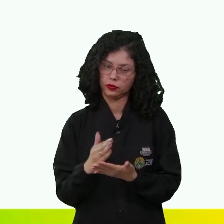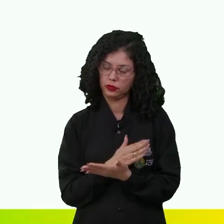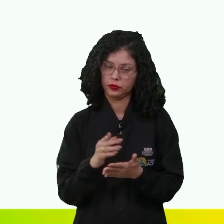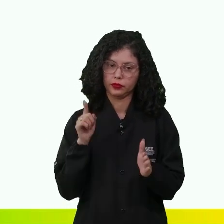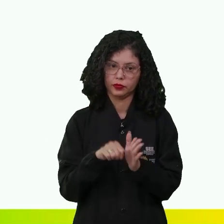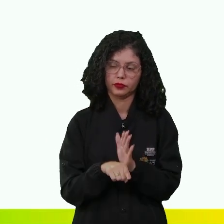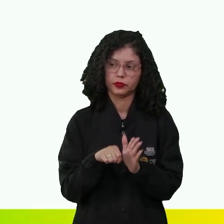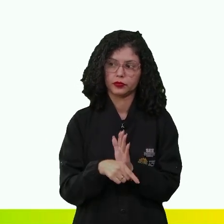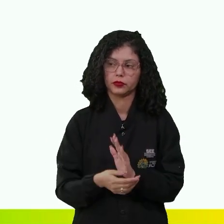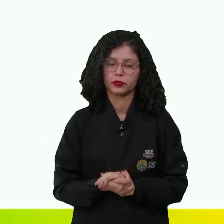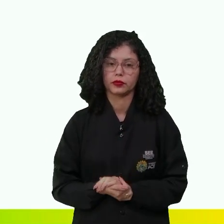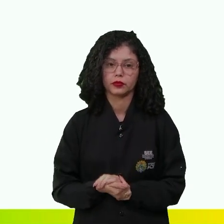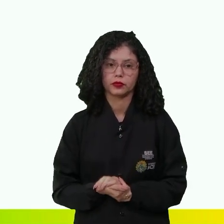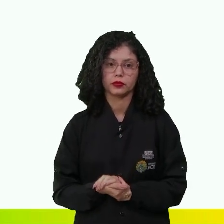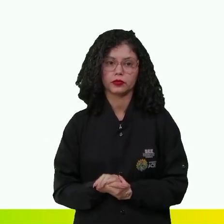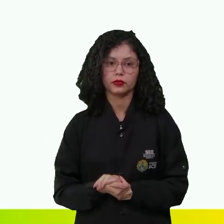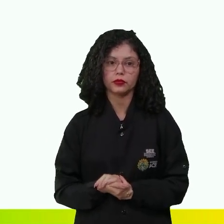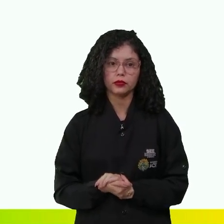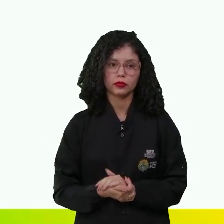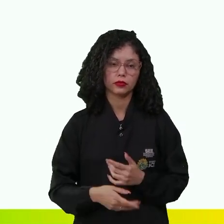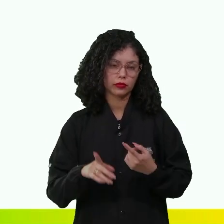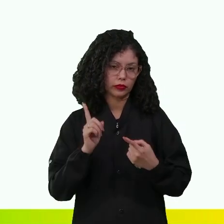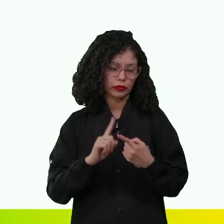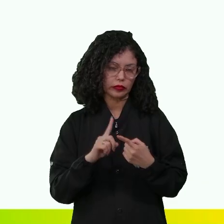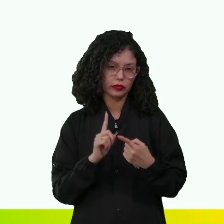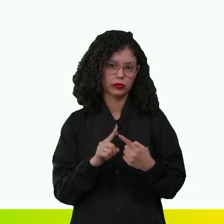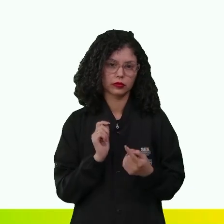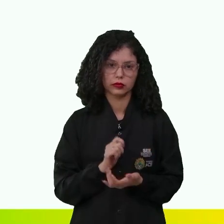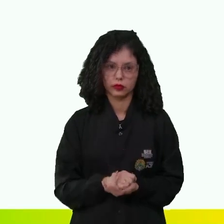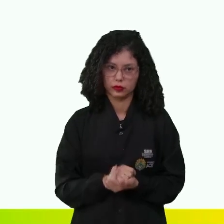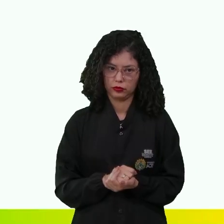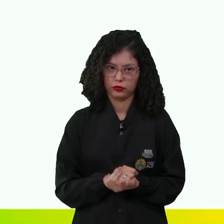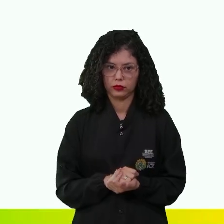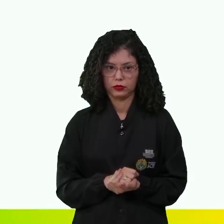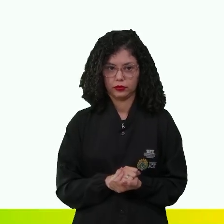algumas questões. A primeira questão